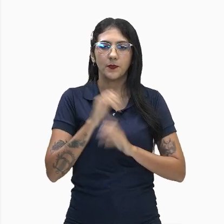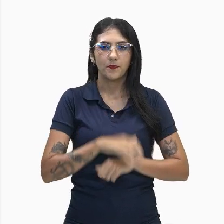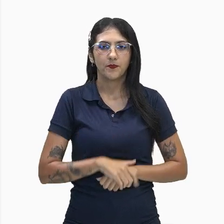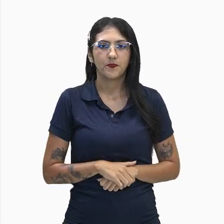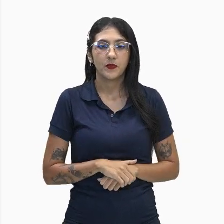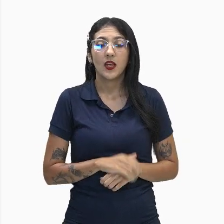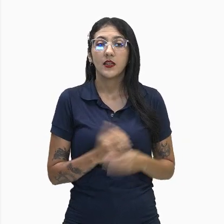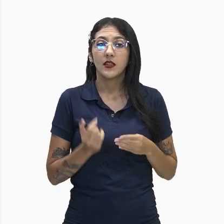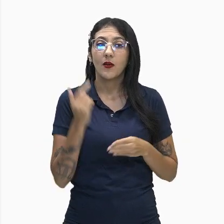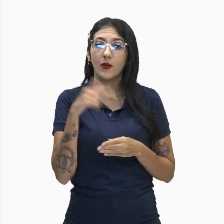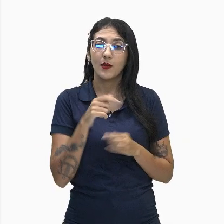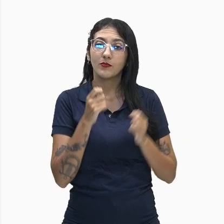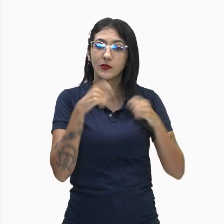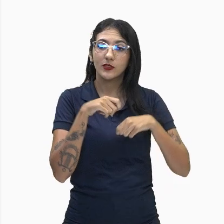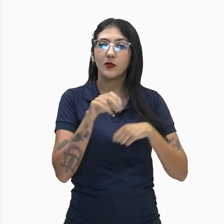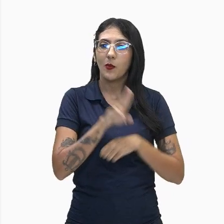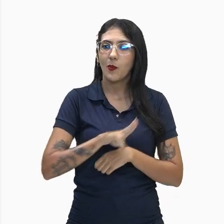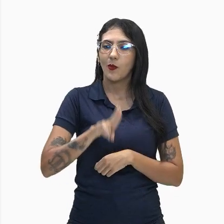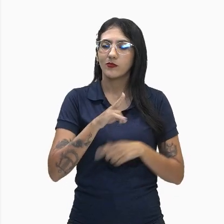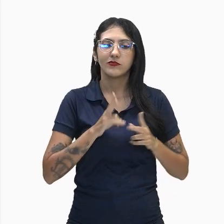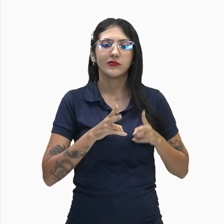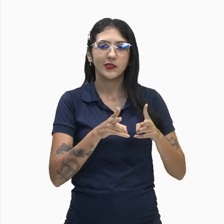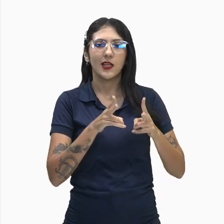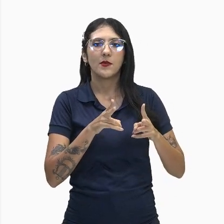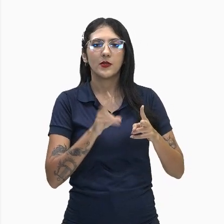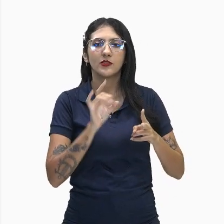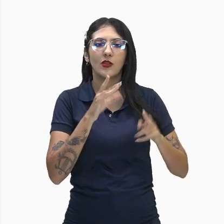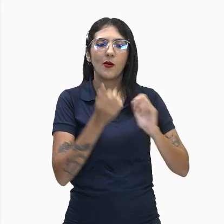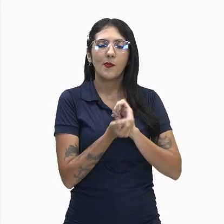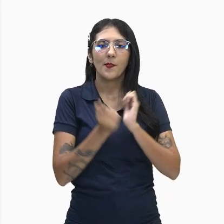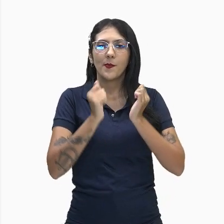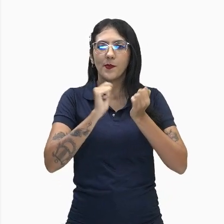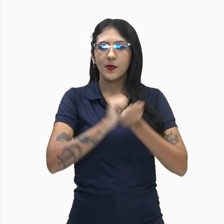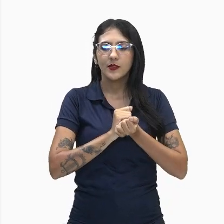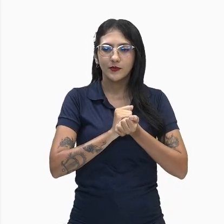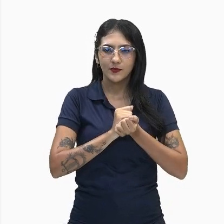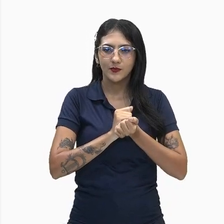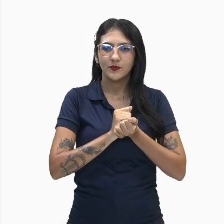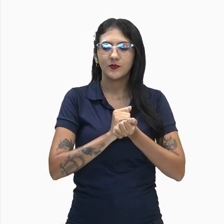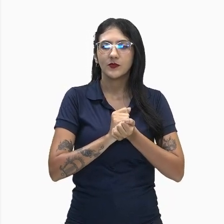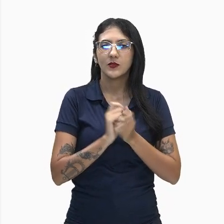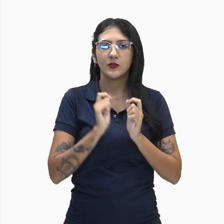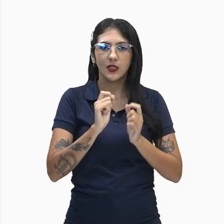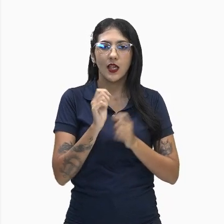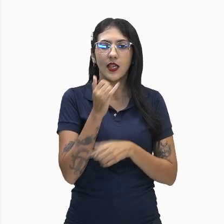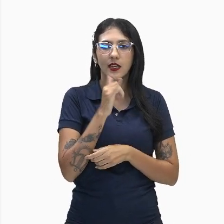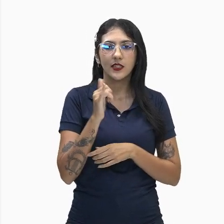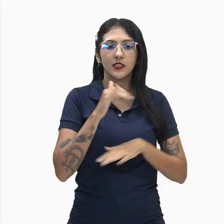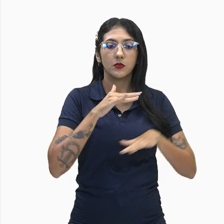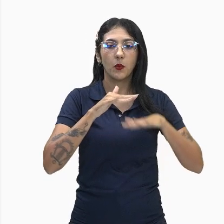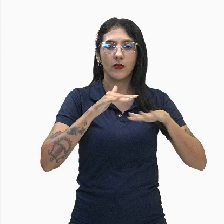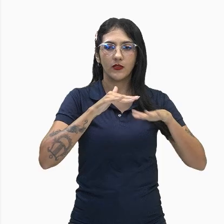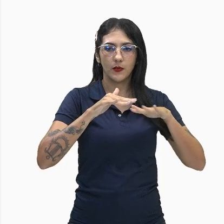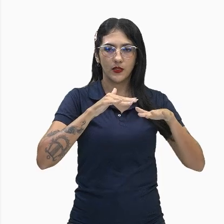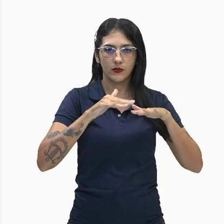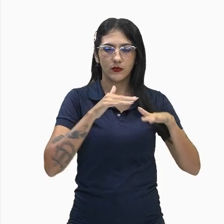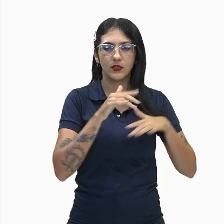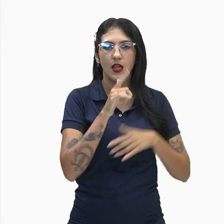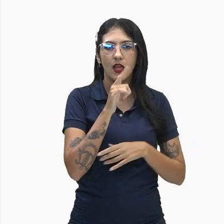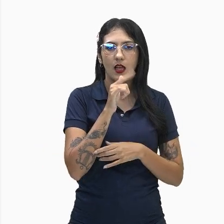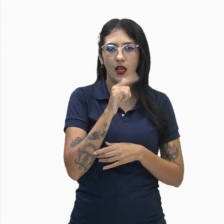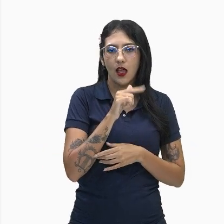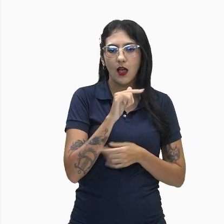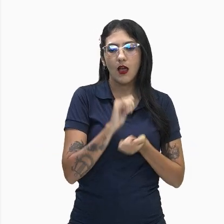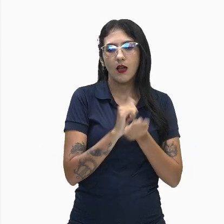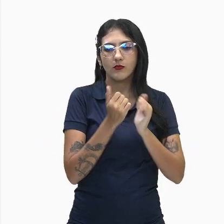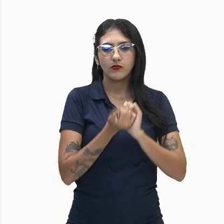energia renovável obtida a partir da conversão da energia potencial da água em